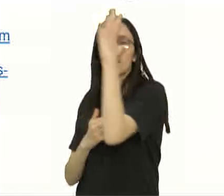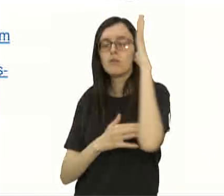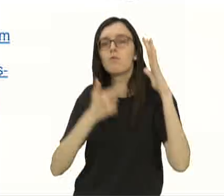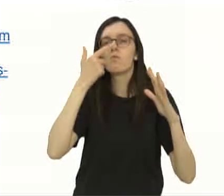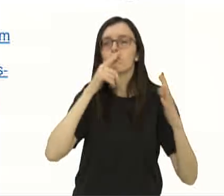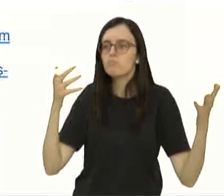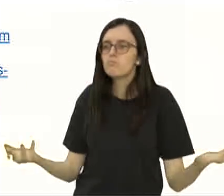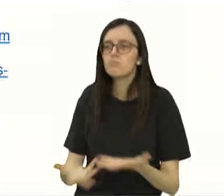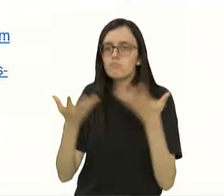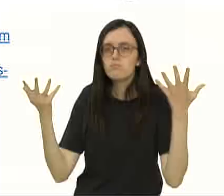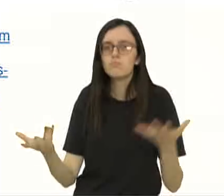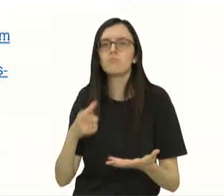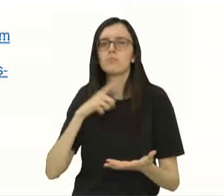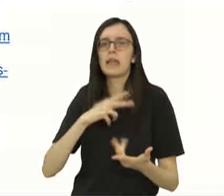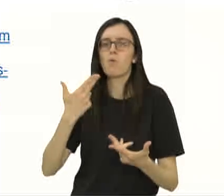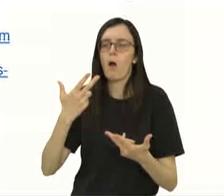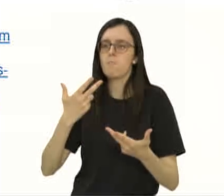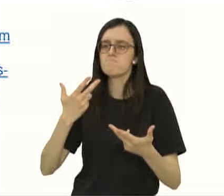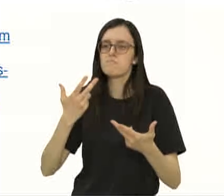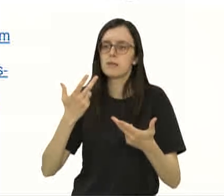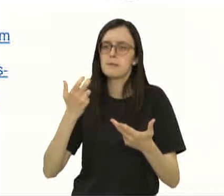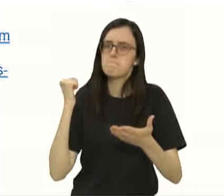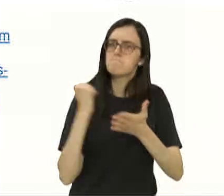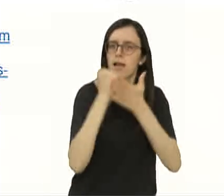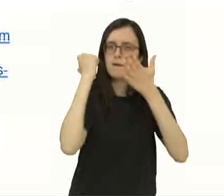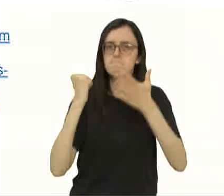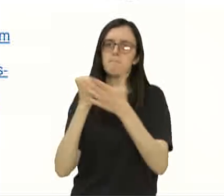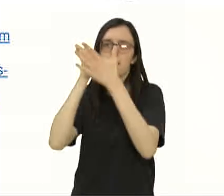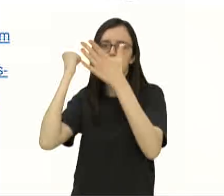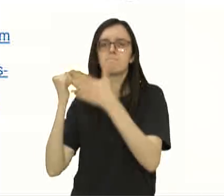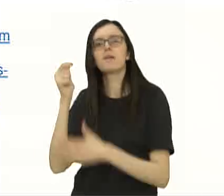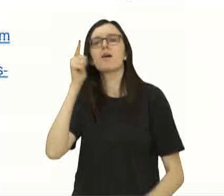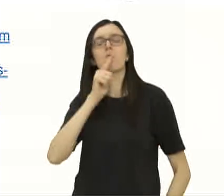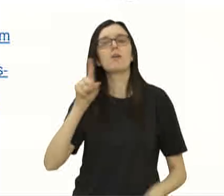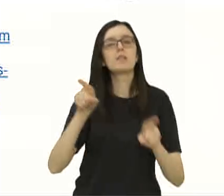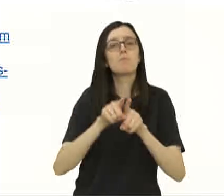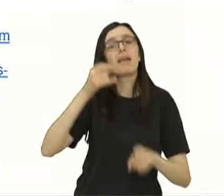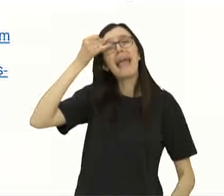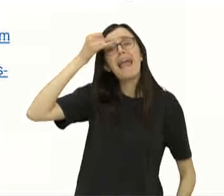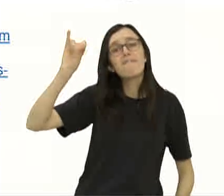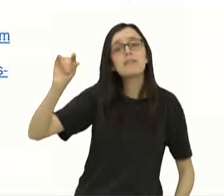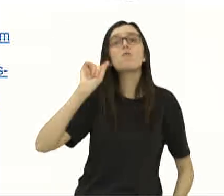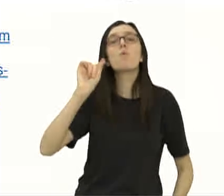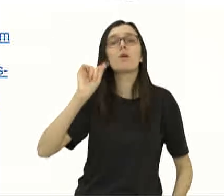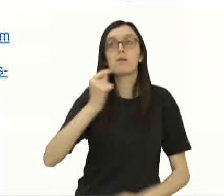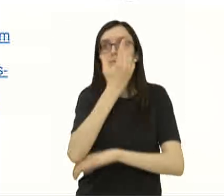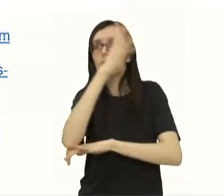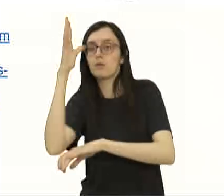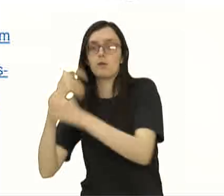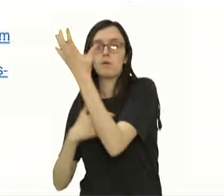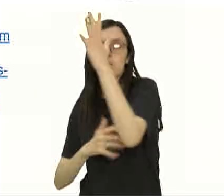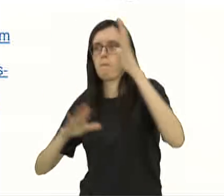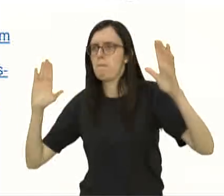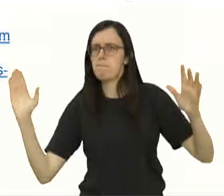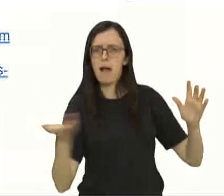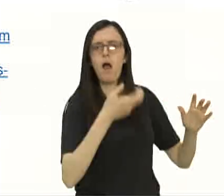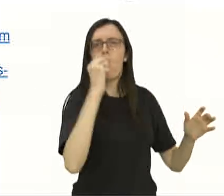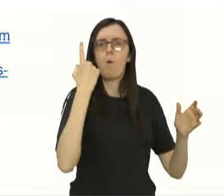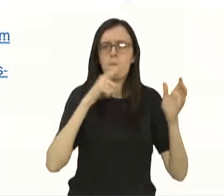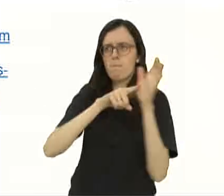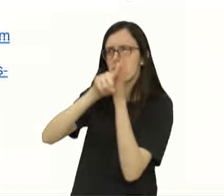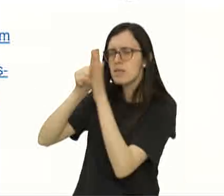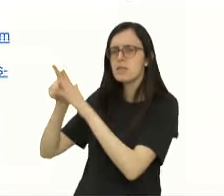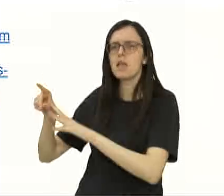a obtenção de patentes e apoiar as iniciativas que visam a impedir que o patrimônio da biodiversidade seja